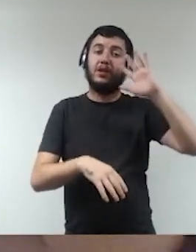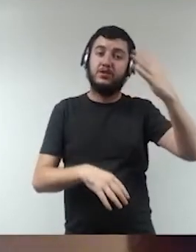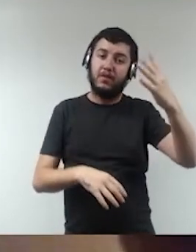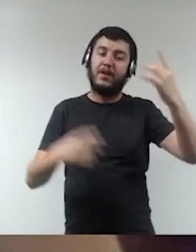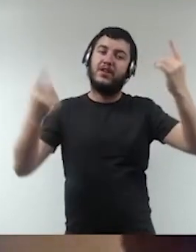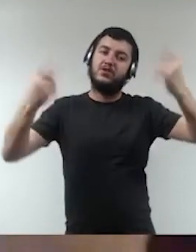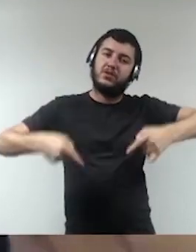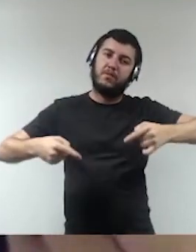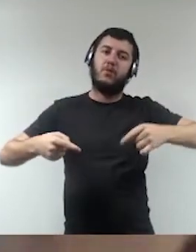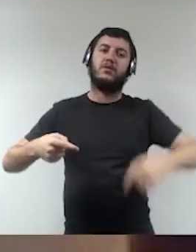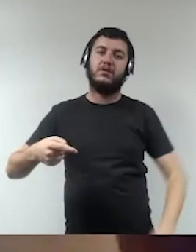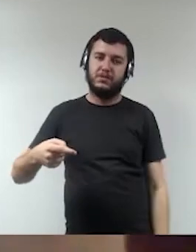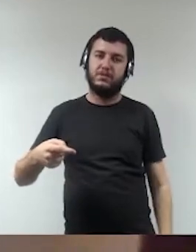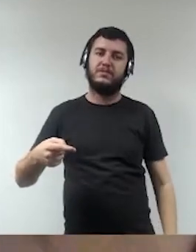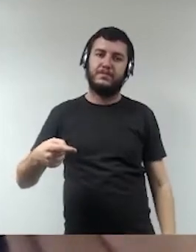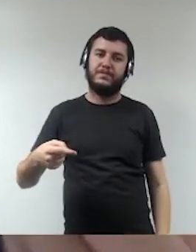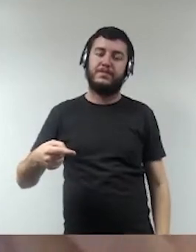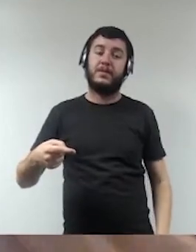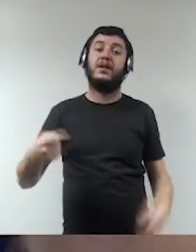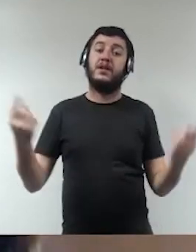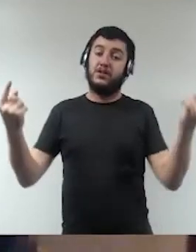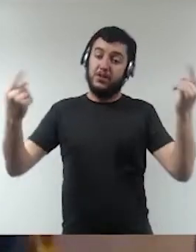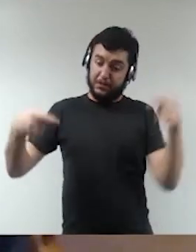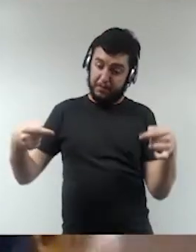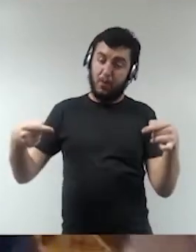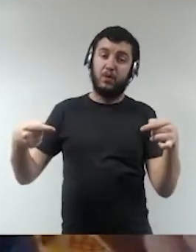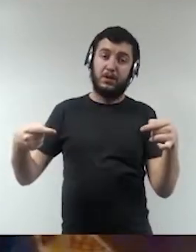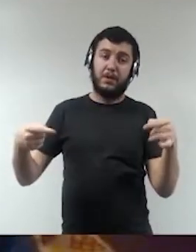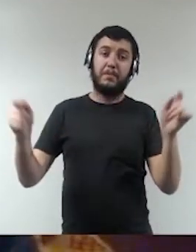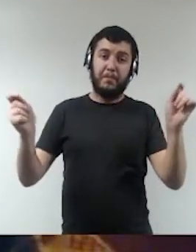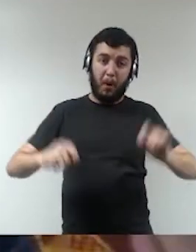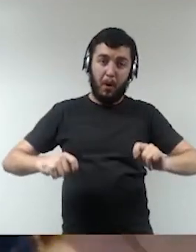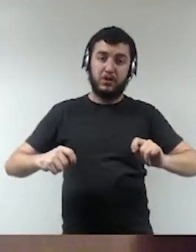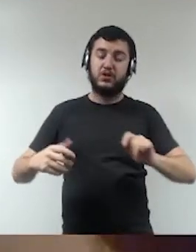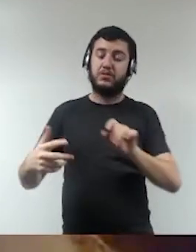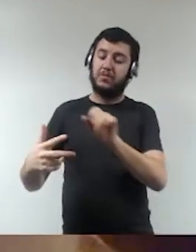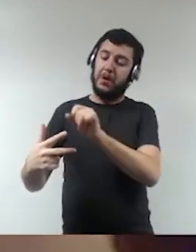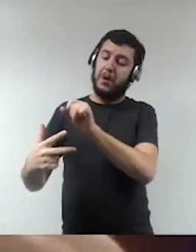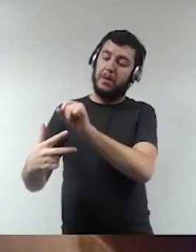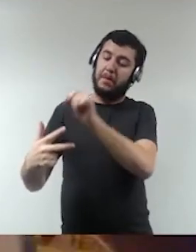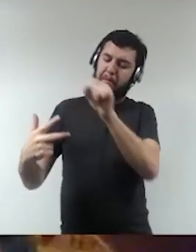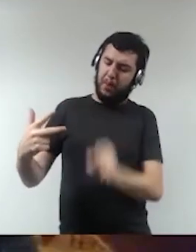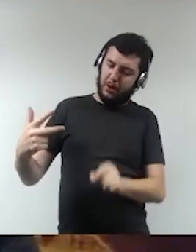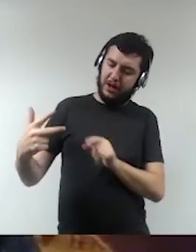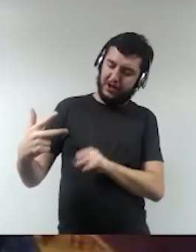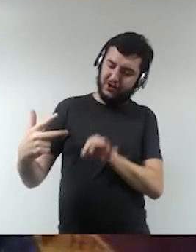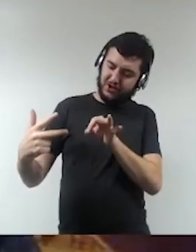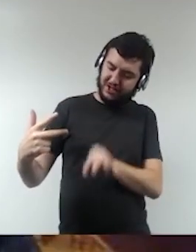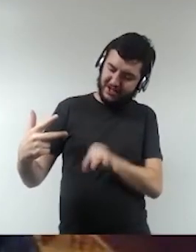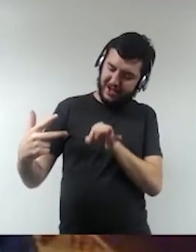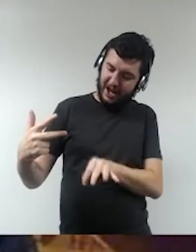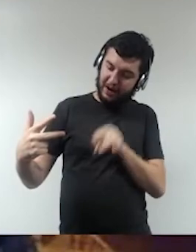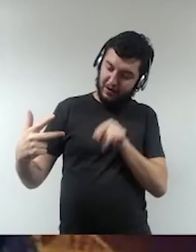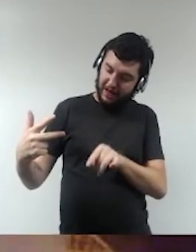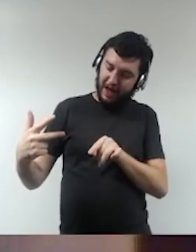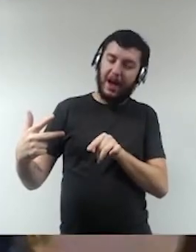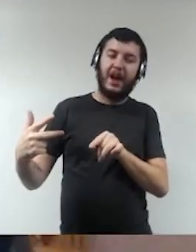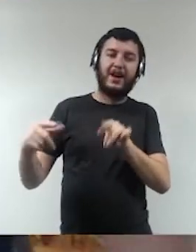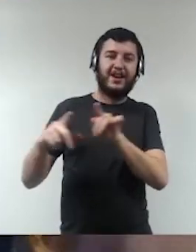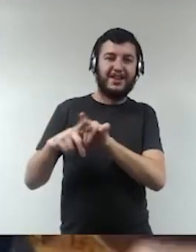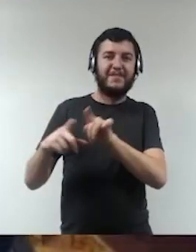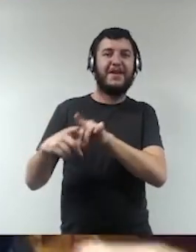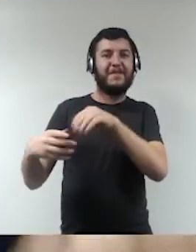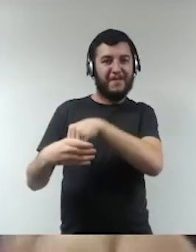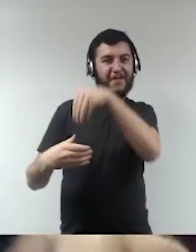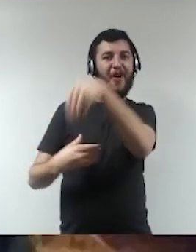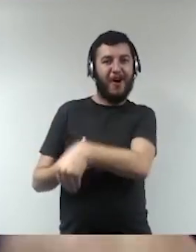disputas, e essas disputas podem ser resolvidas no judiciário, mas também e sobretudo fora do judiciário. E termino